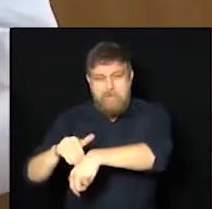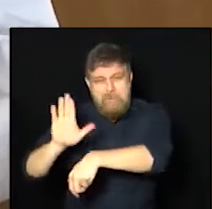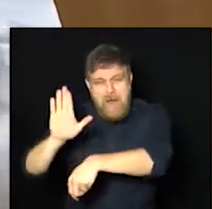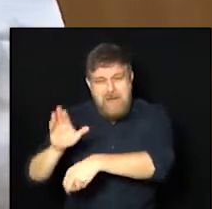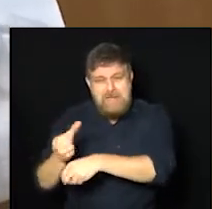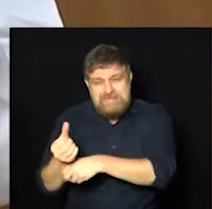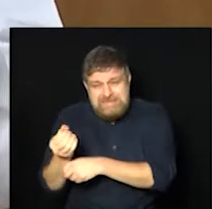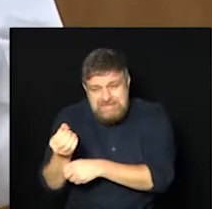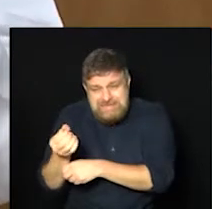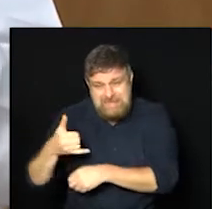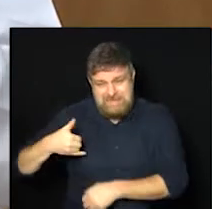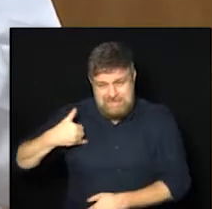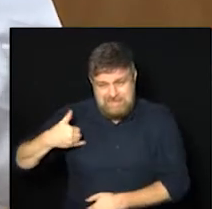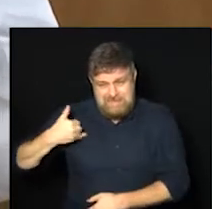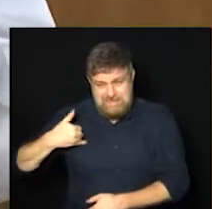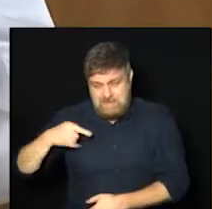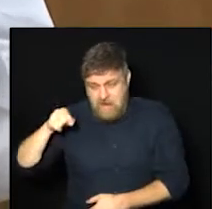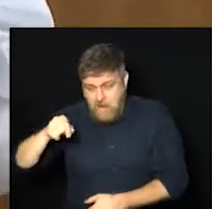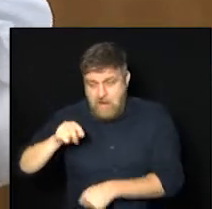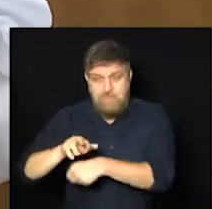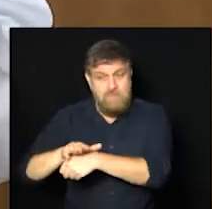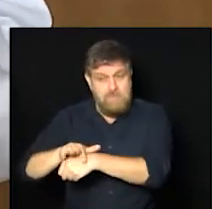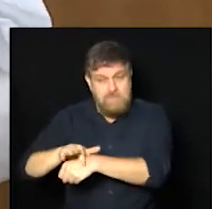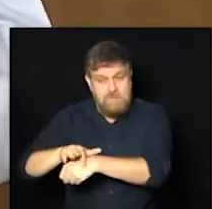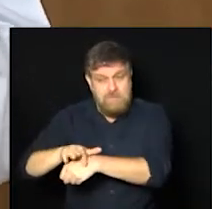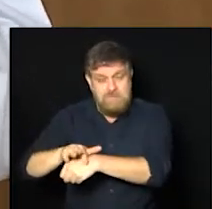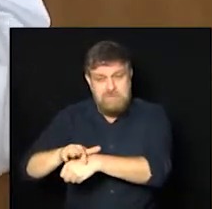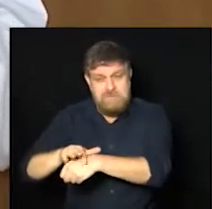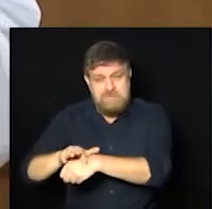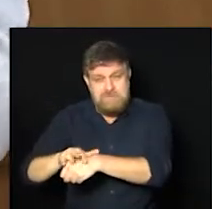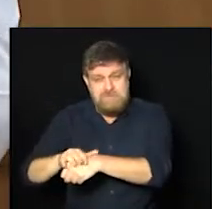idade, e é uma doença que muitas vezes